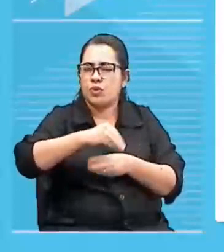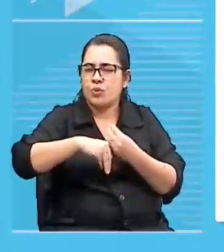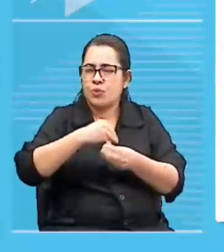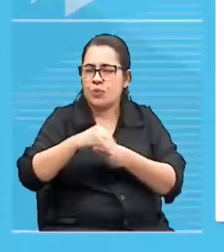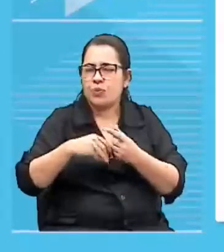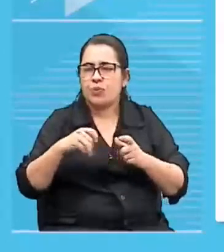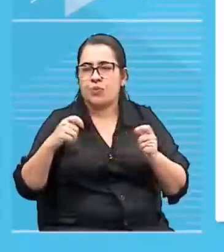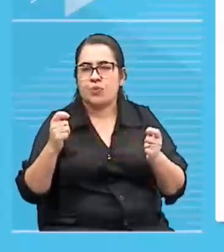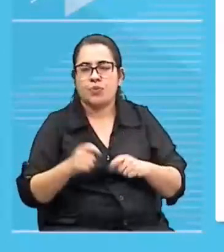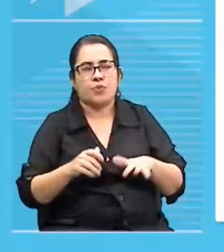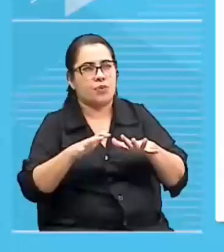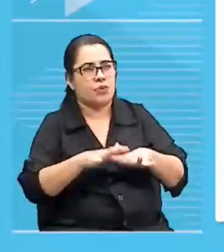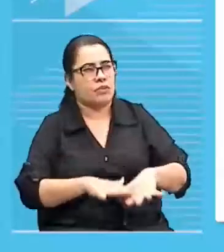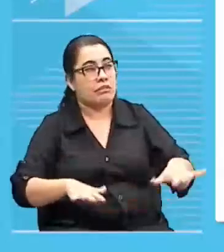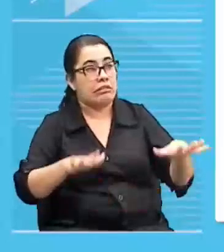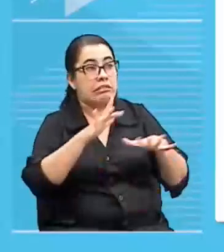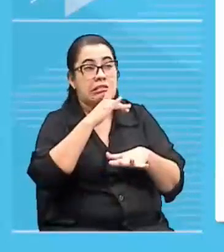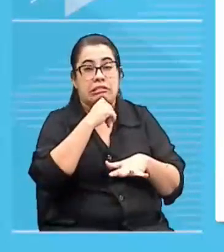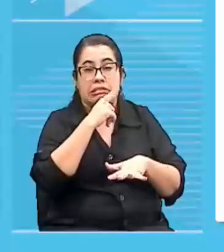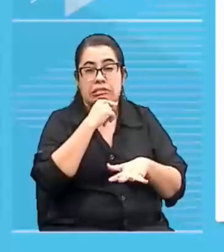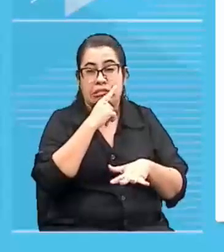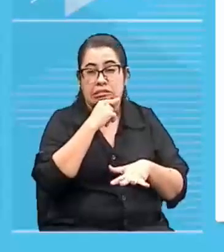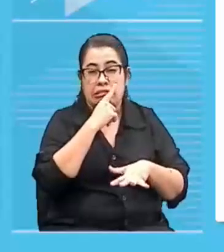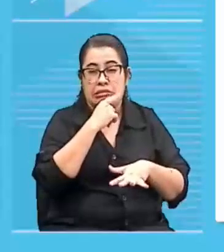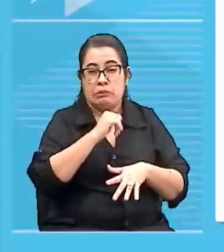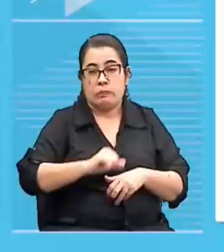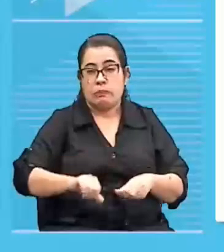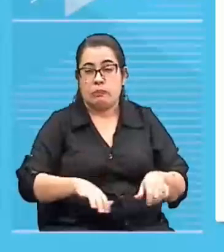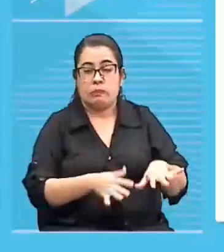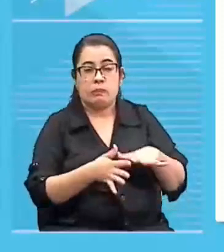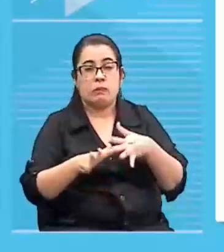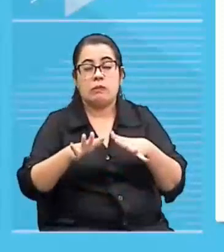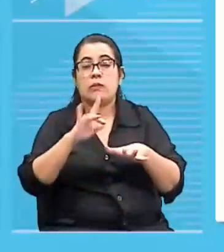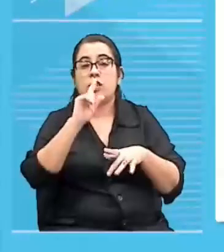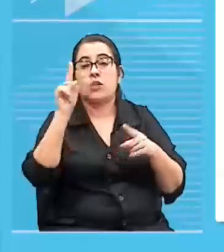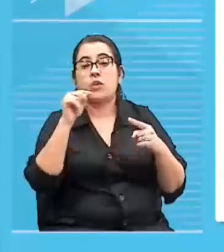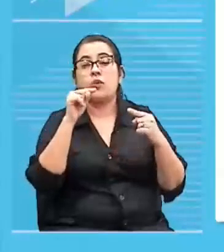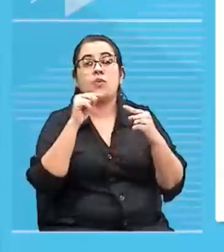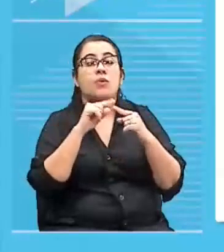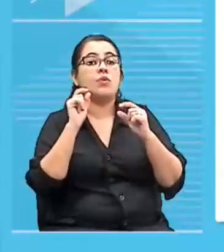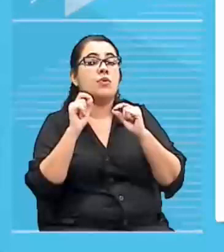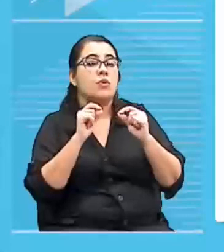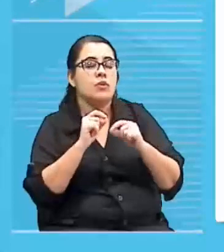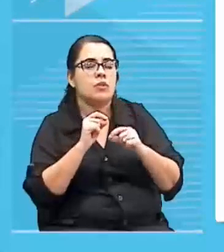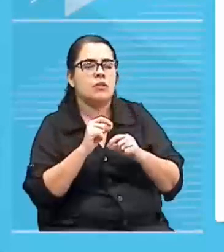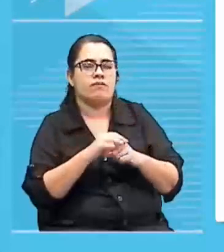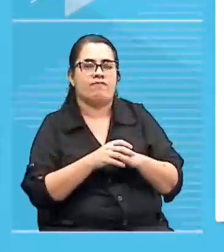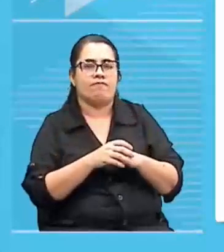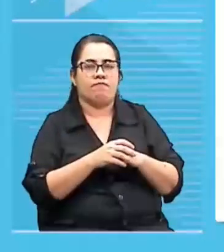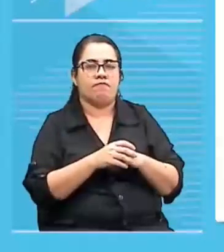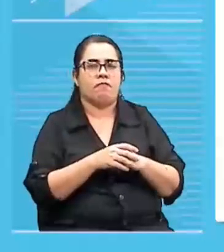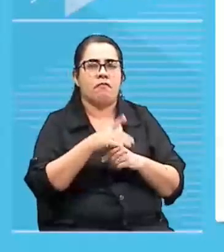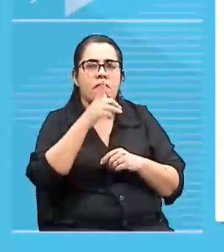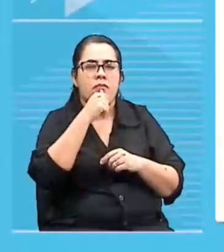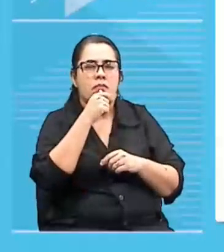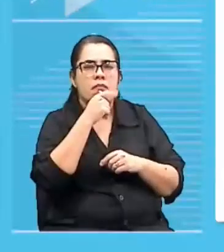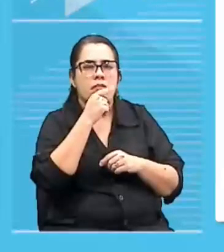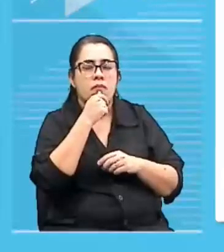é utilizado em regiões alagadas, onde o objetivo dele é coletar amostras de